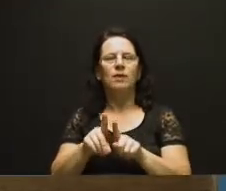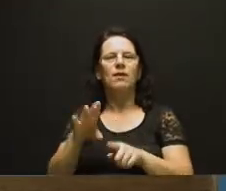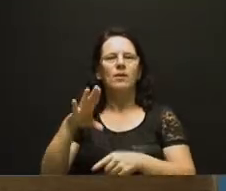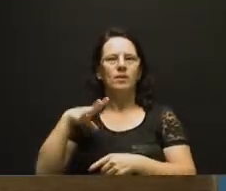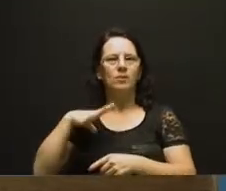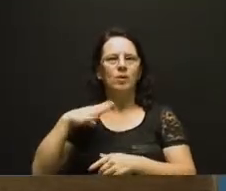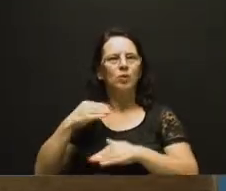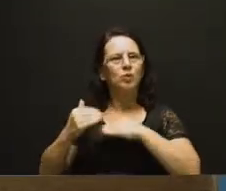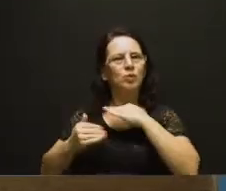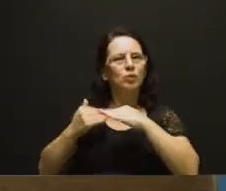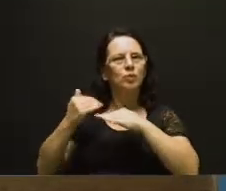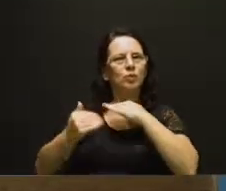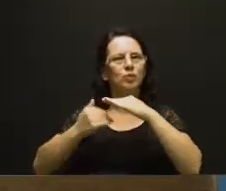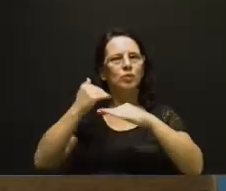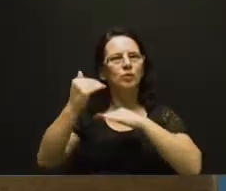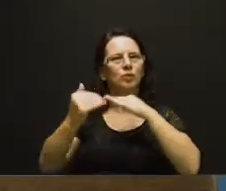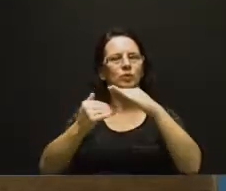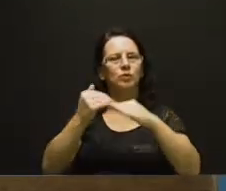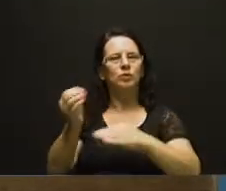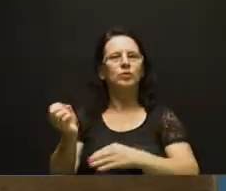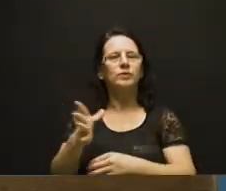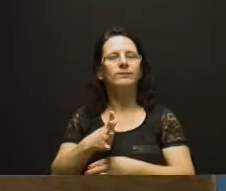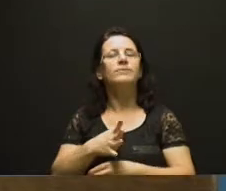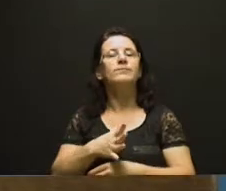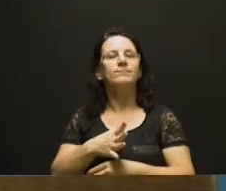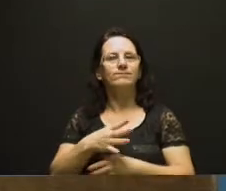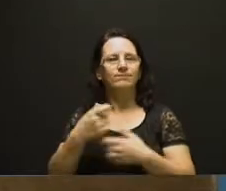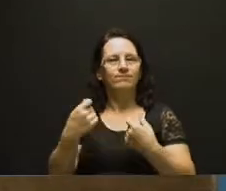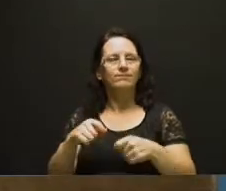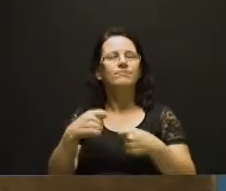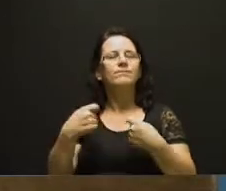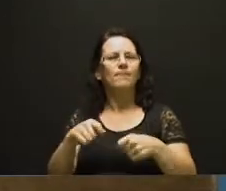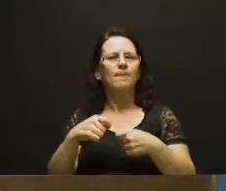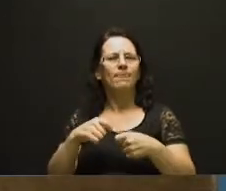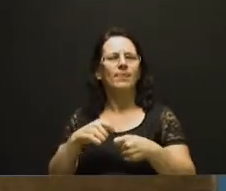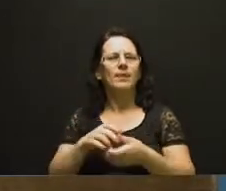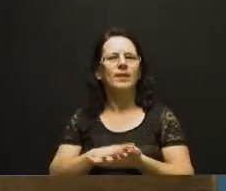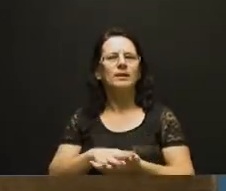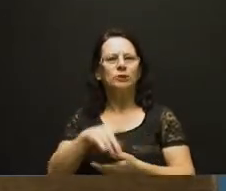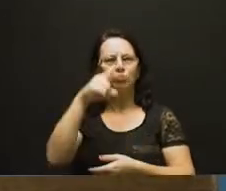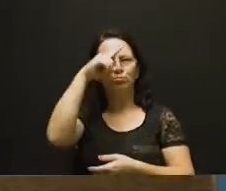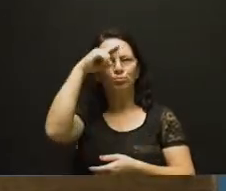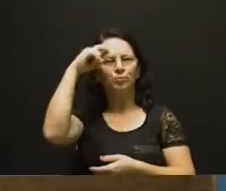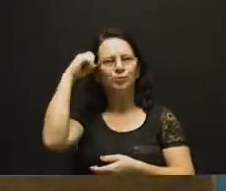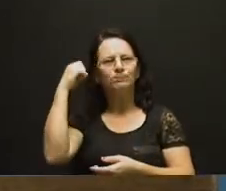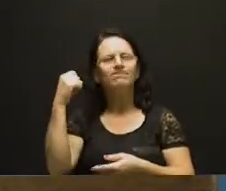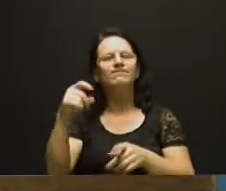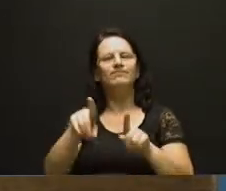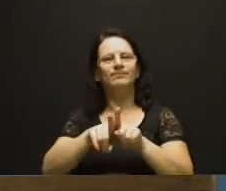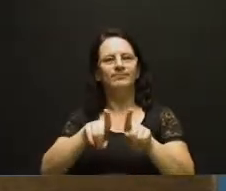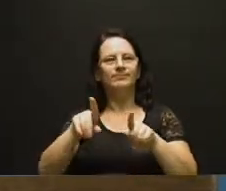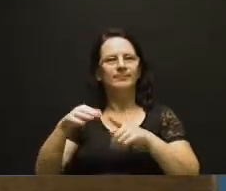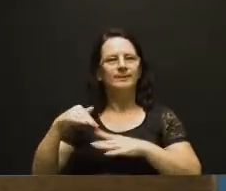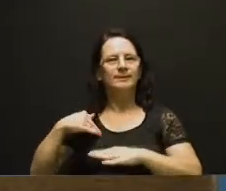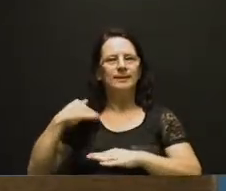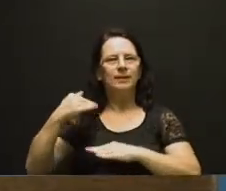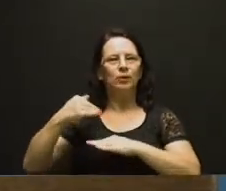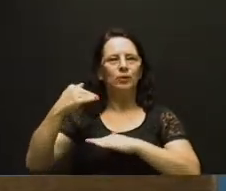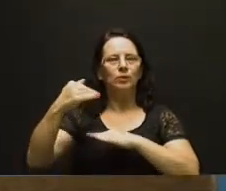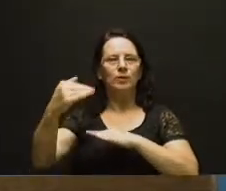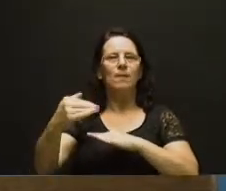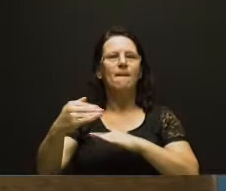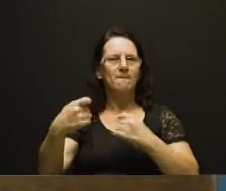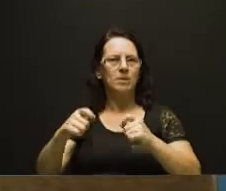e reconstruir uma cidade ela dá trabalho é mais trabalhoso do que construir mas é preciso os